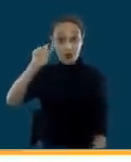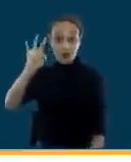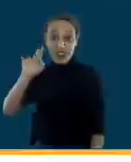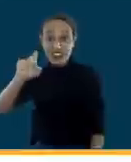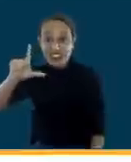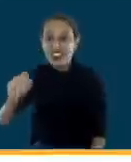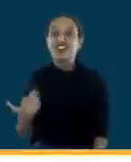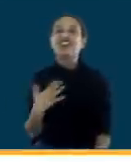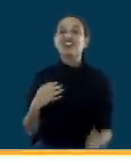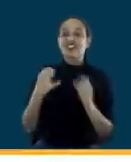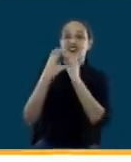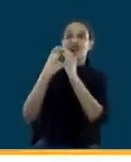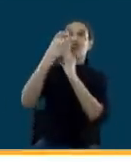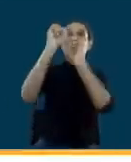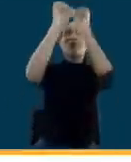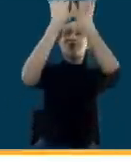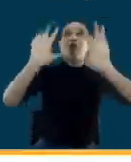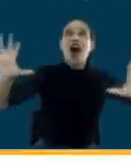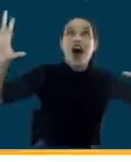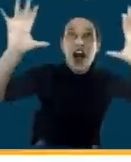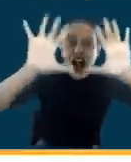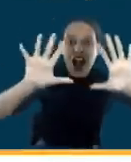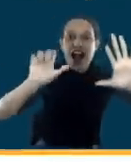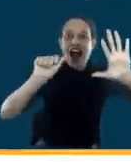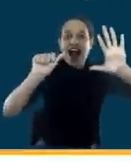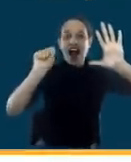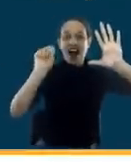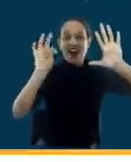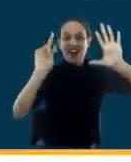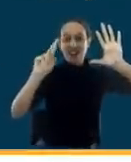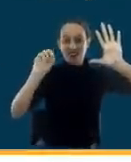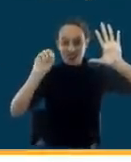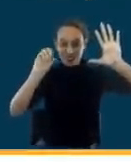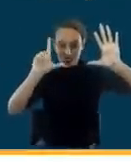Úrsula Vidal, a minha louvação griot.